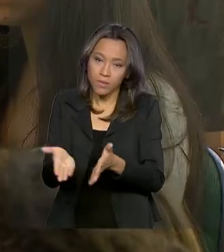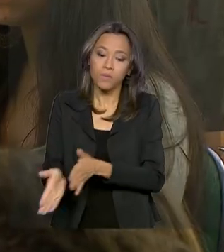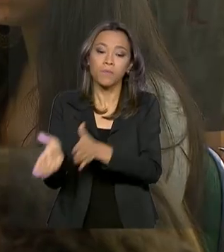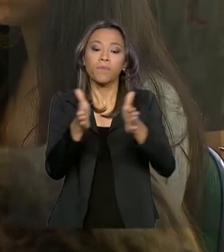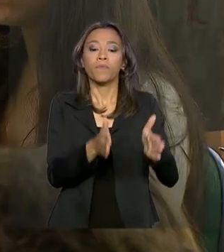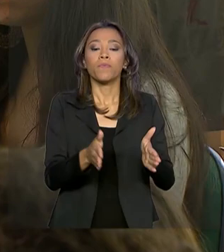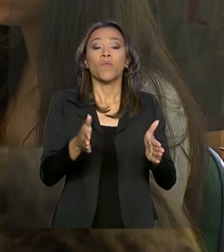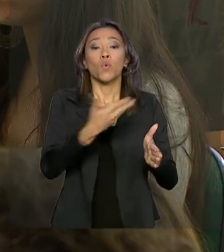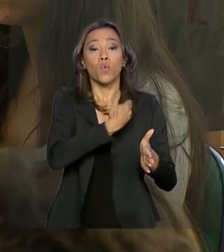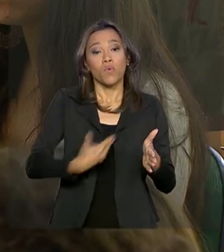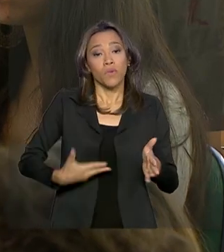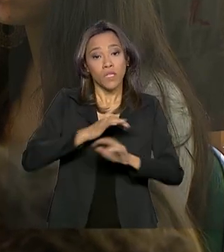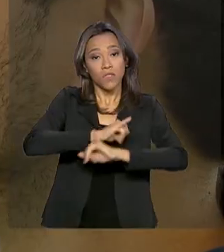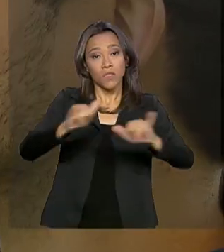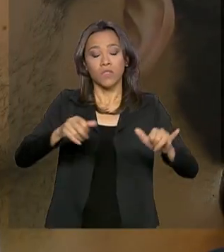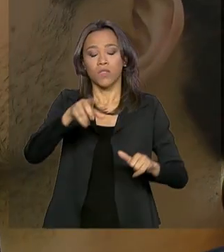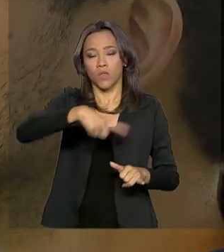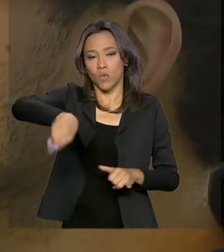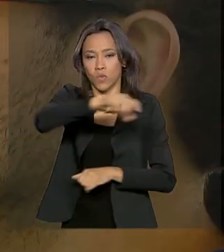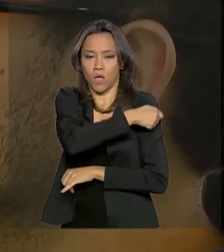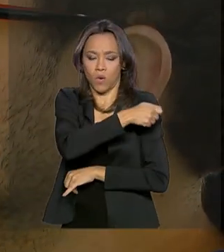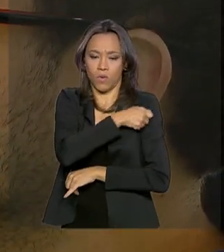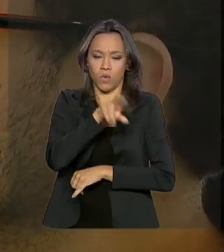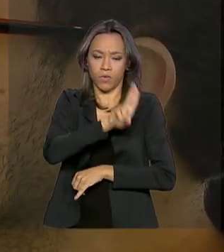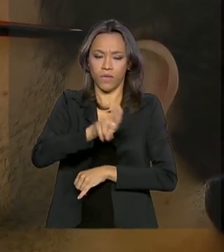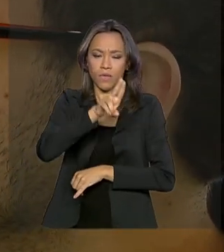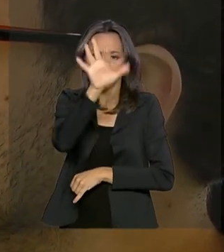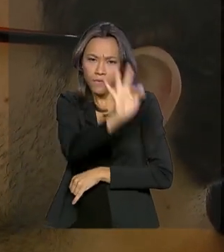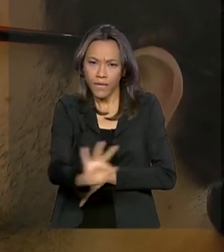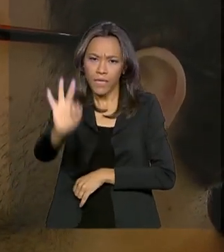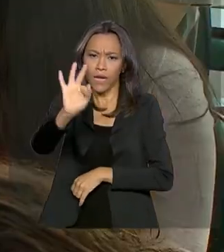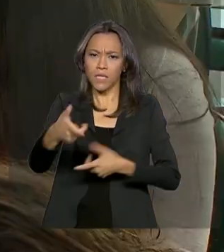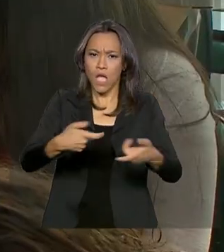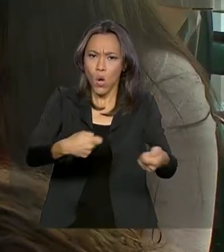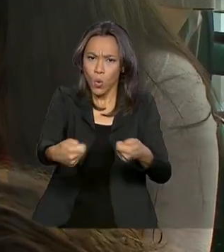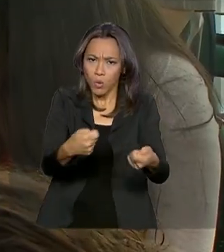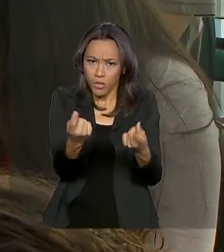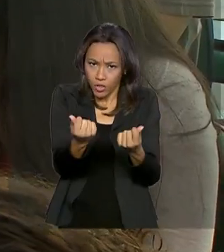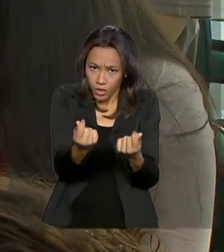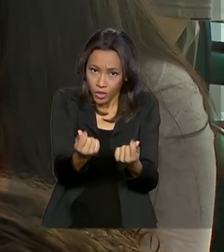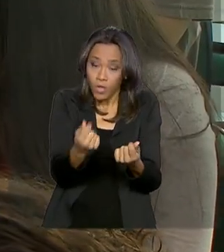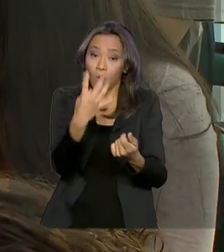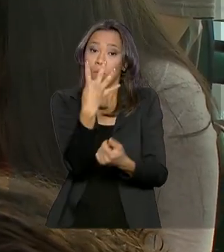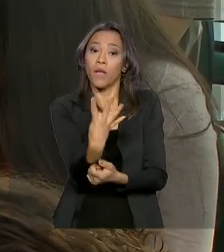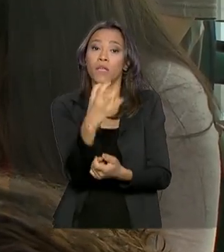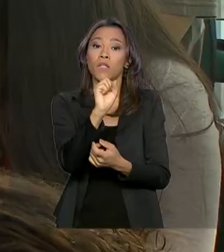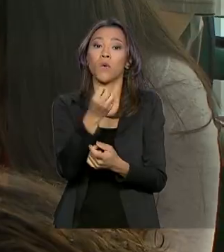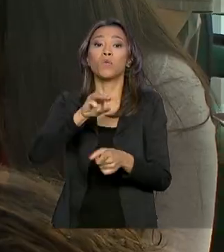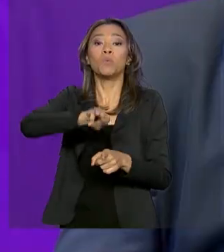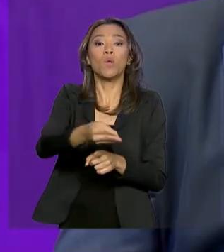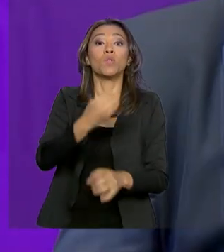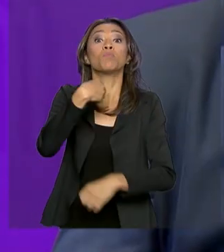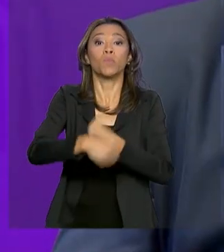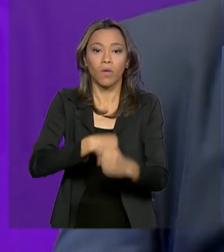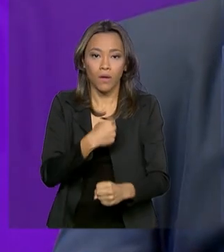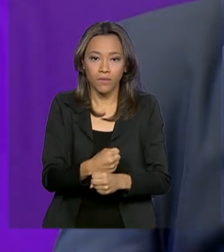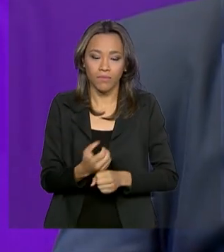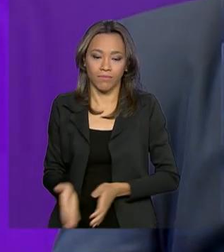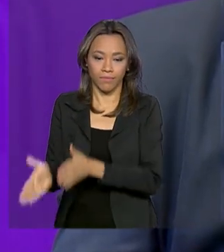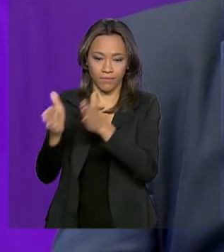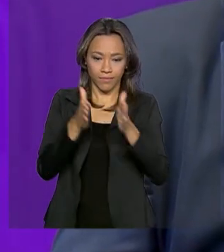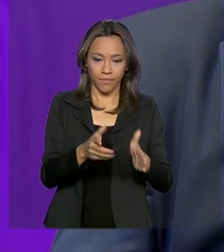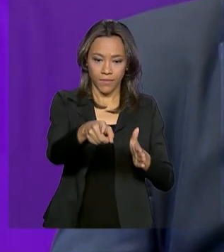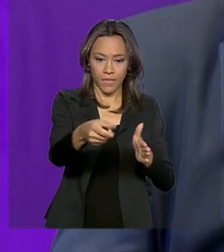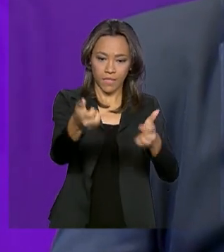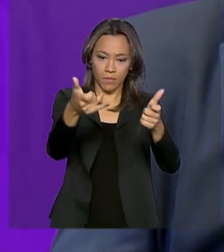com os alunos das universidades federais, a economia será de cerca de 48 milhões de reais por ano. A gente está garantindo